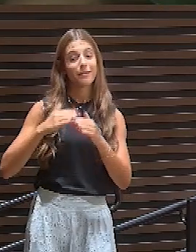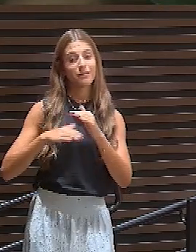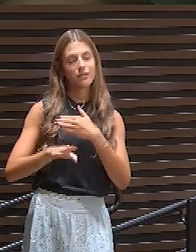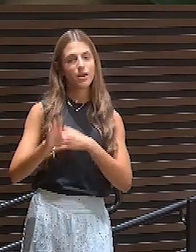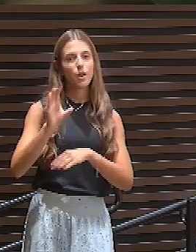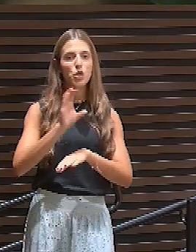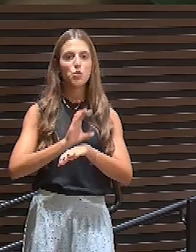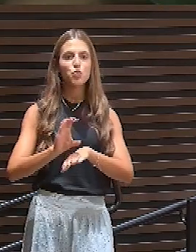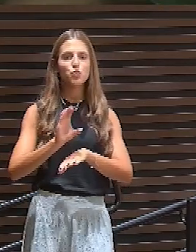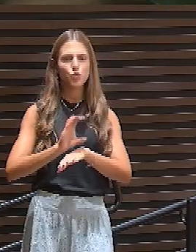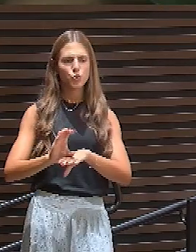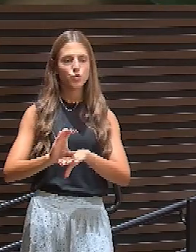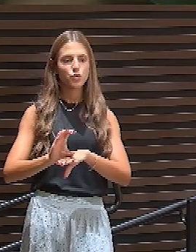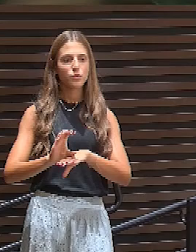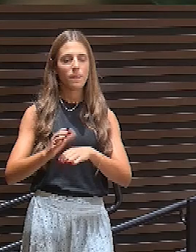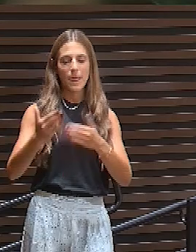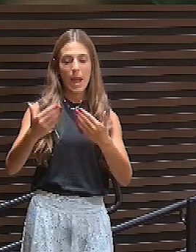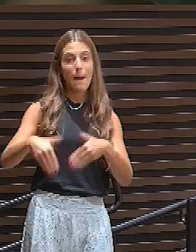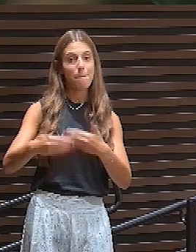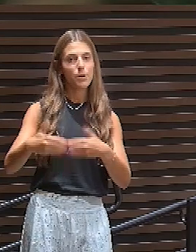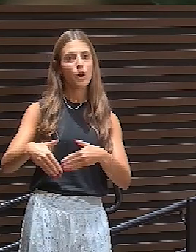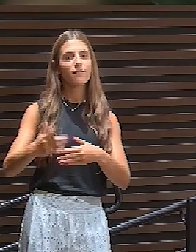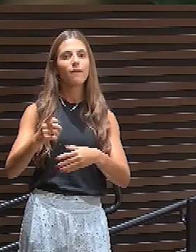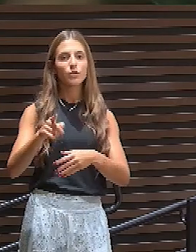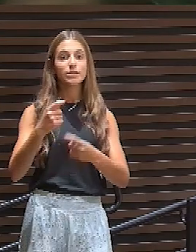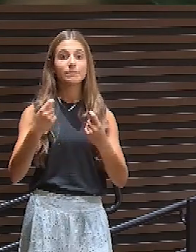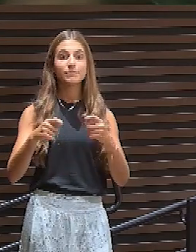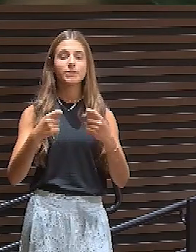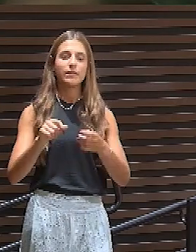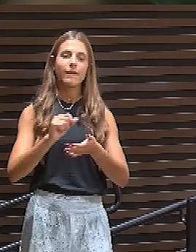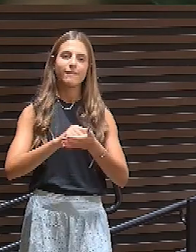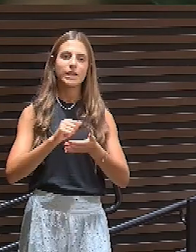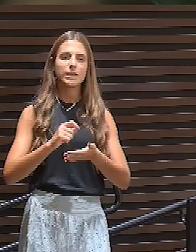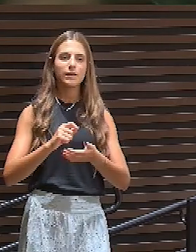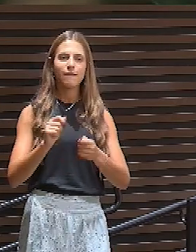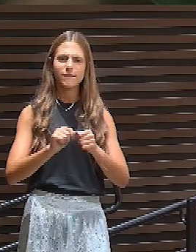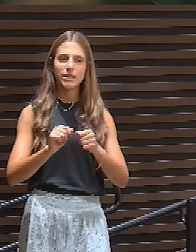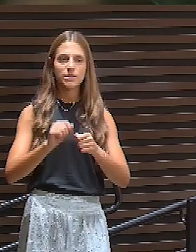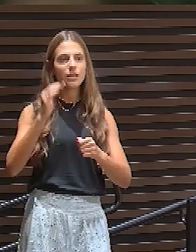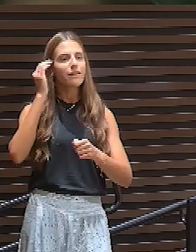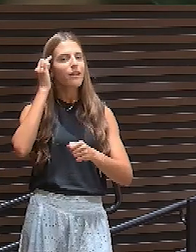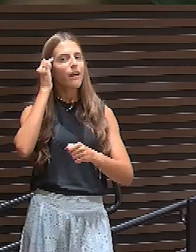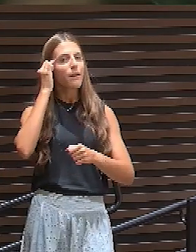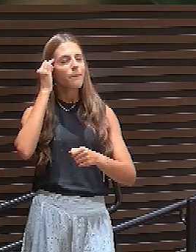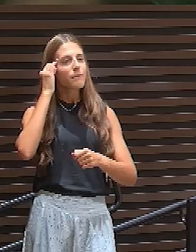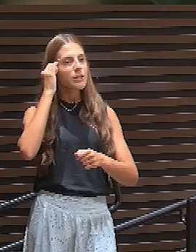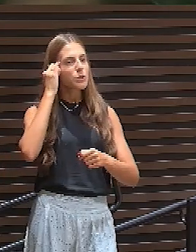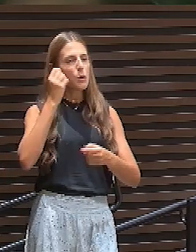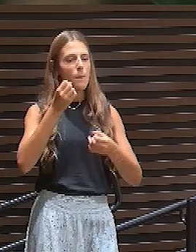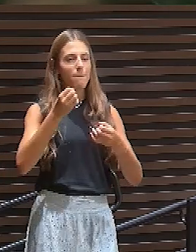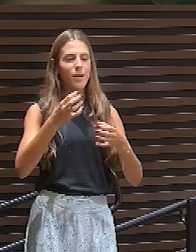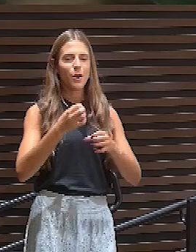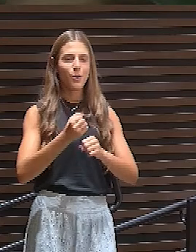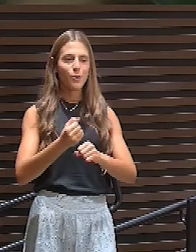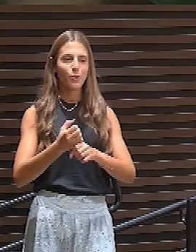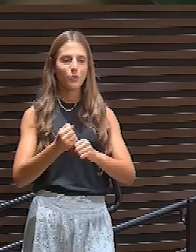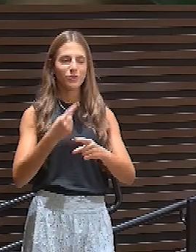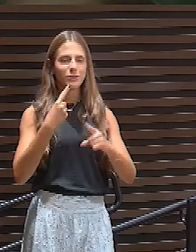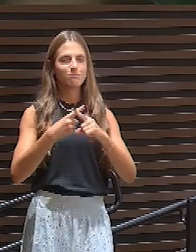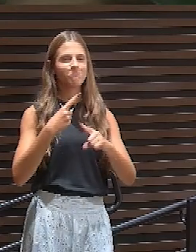como prova, você tinha que fazer de cabeça uma conta de multiplicar de